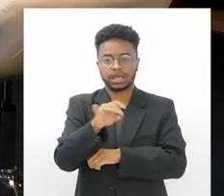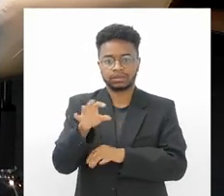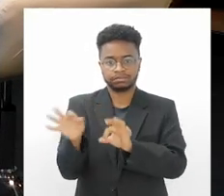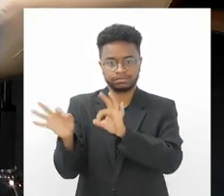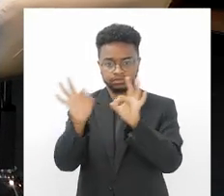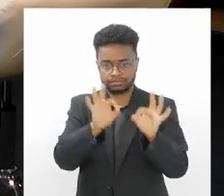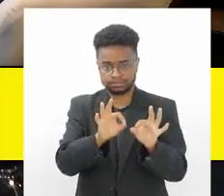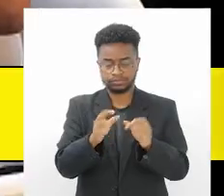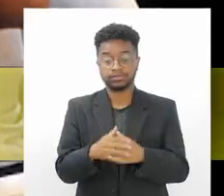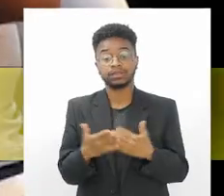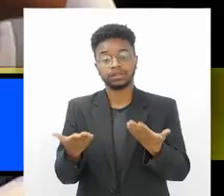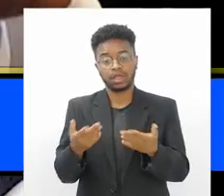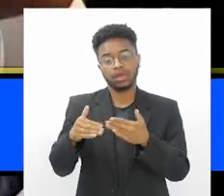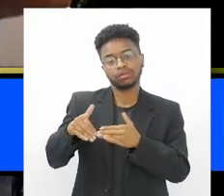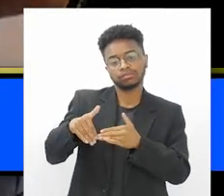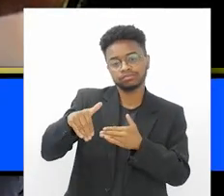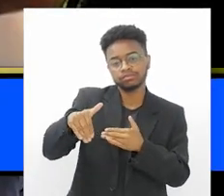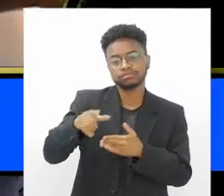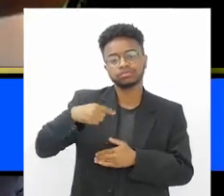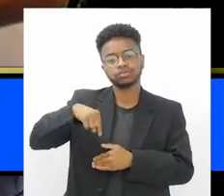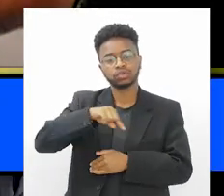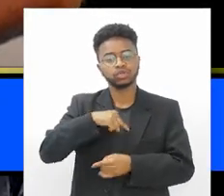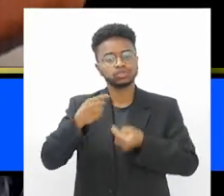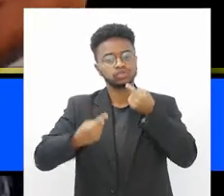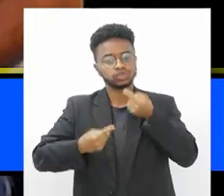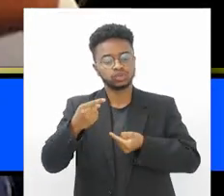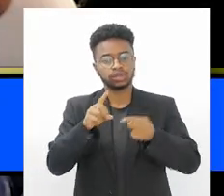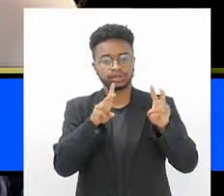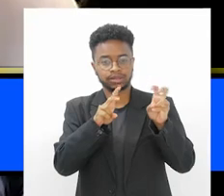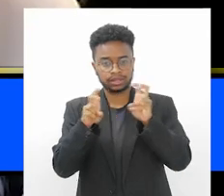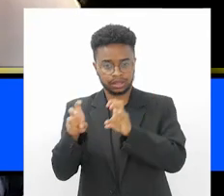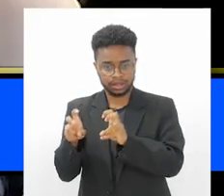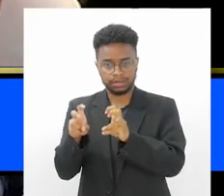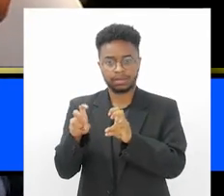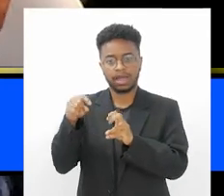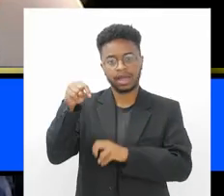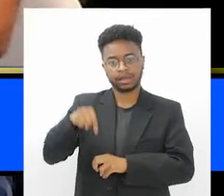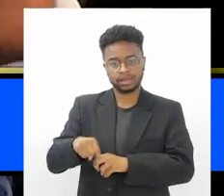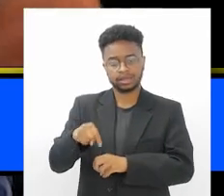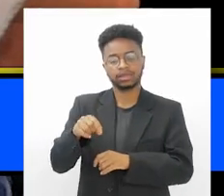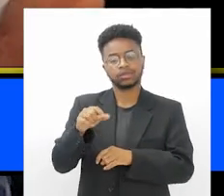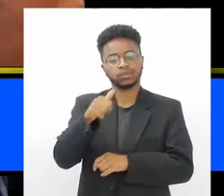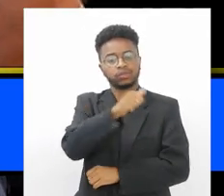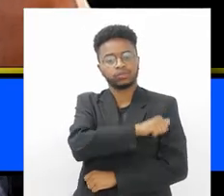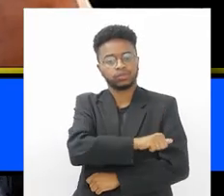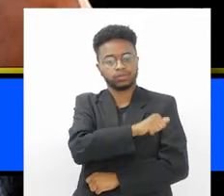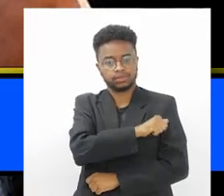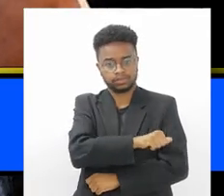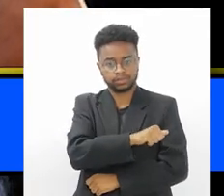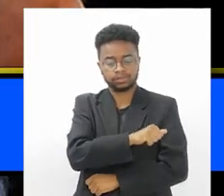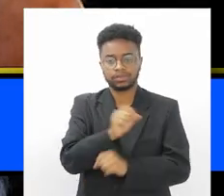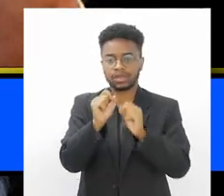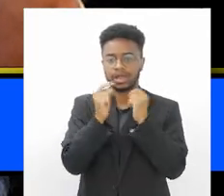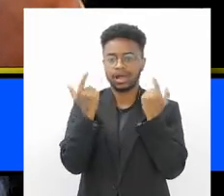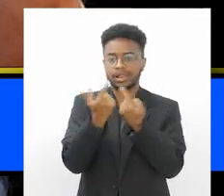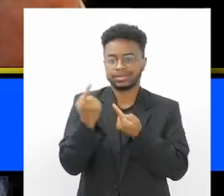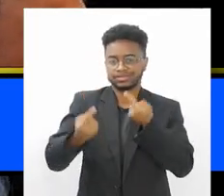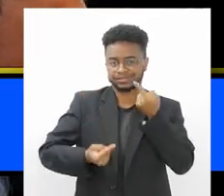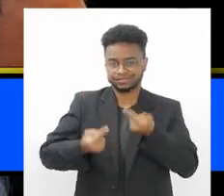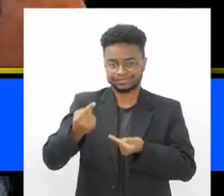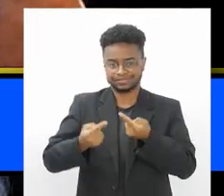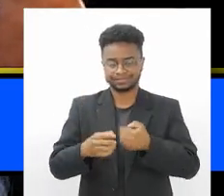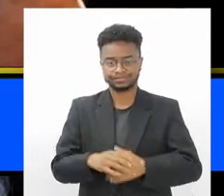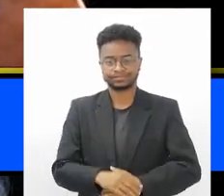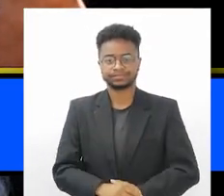telespectador, tá bom? Então daqui a um pouquinho a gente vai tratar desse tema propriamente aqui do Estado do Rio de Janeiro, no